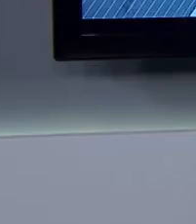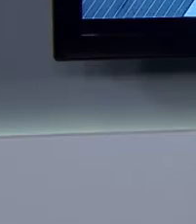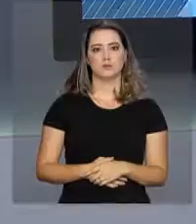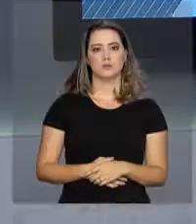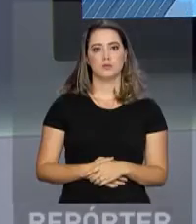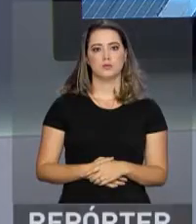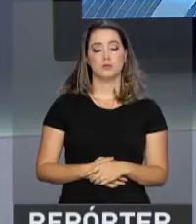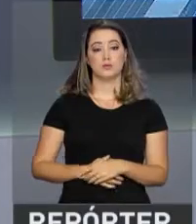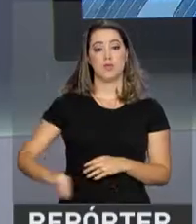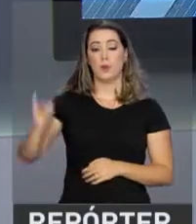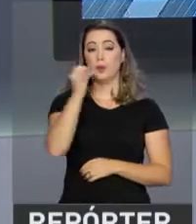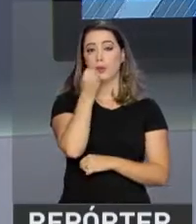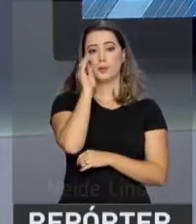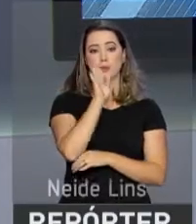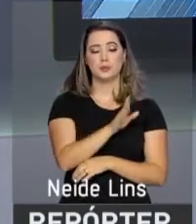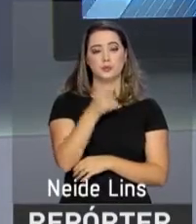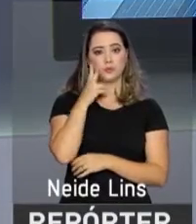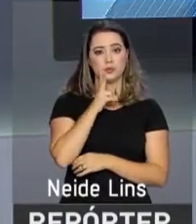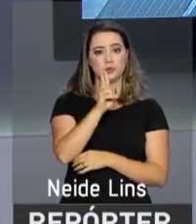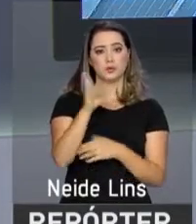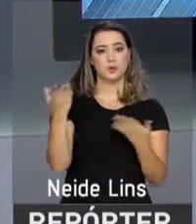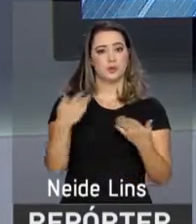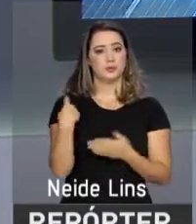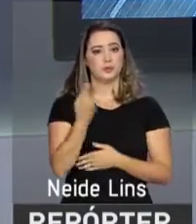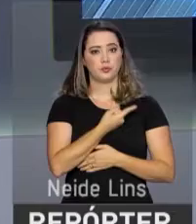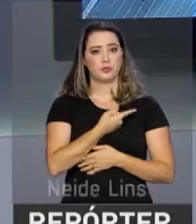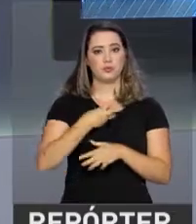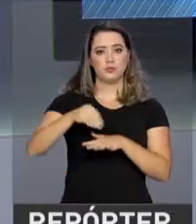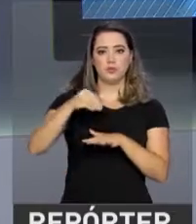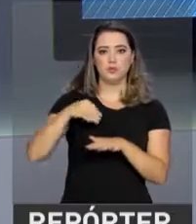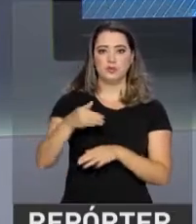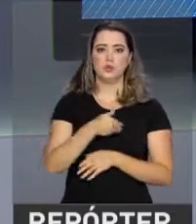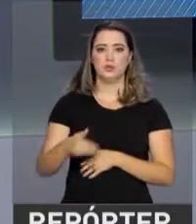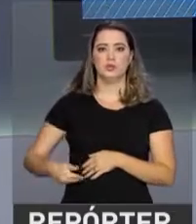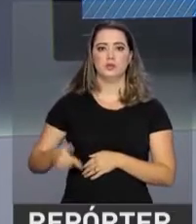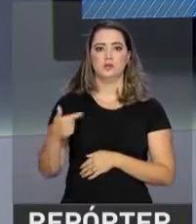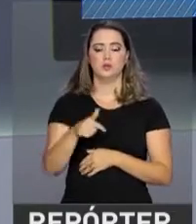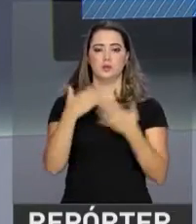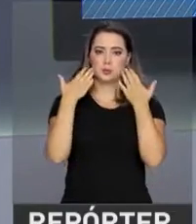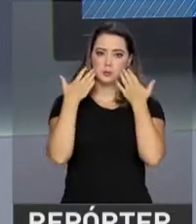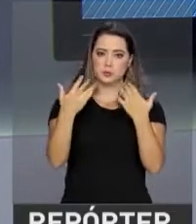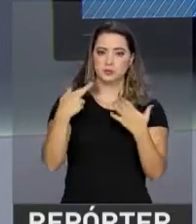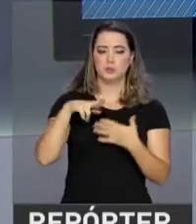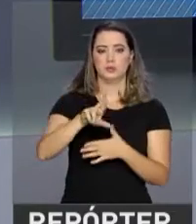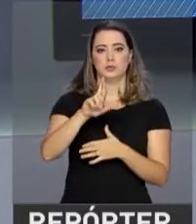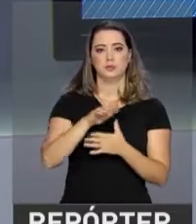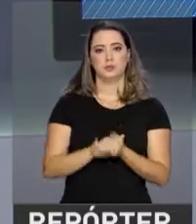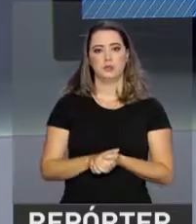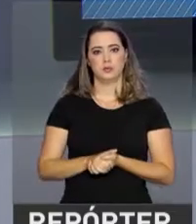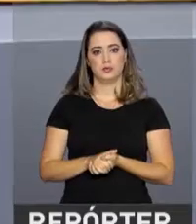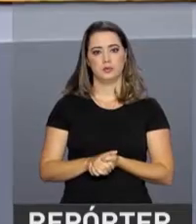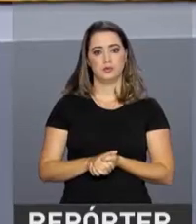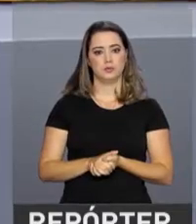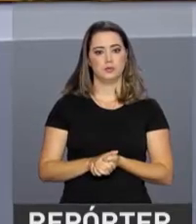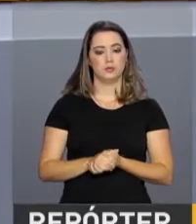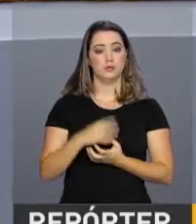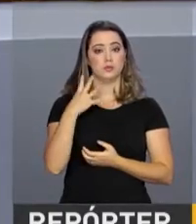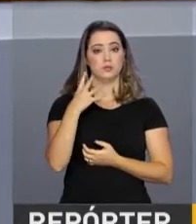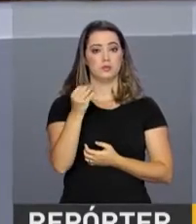olá boa tarde acompanha com a gente as notícias do governo federal em mais uma edição do repórter nbr